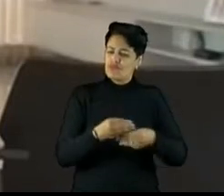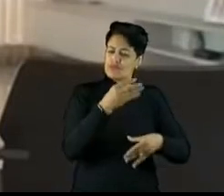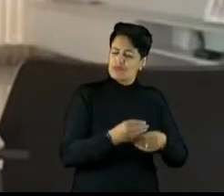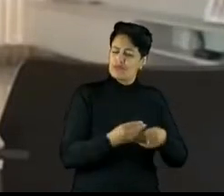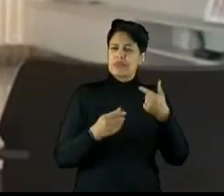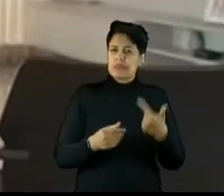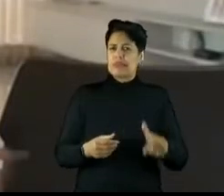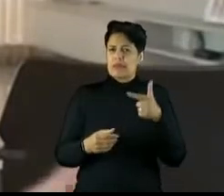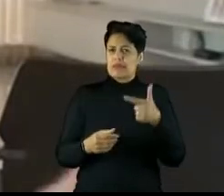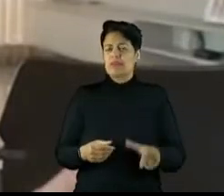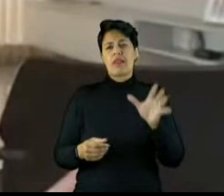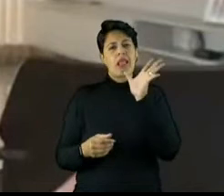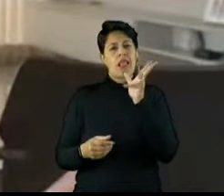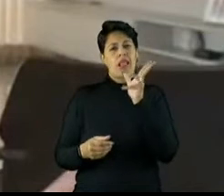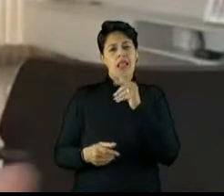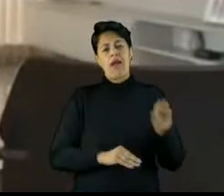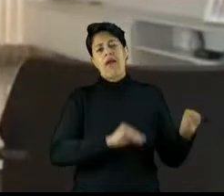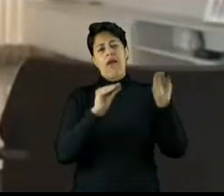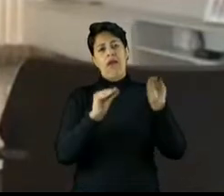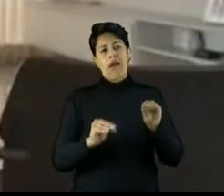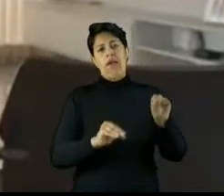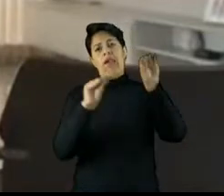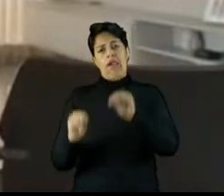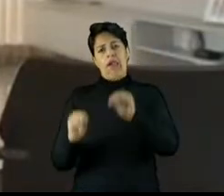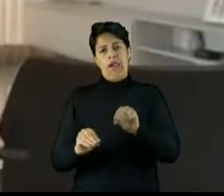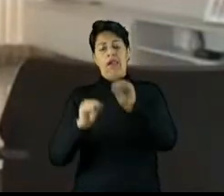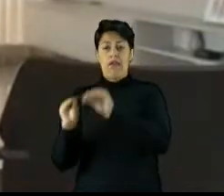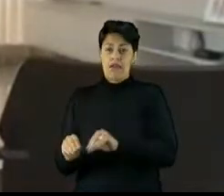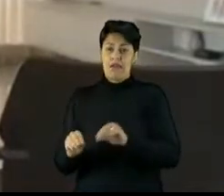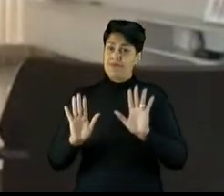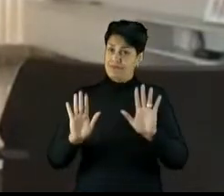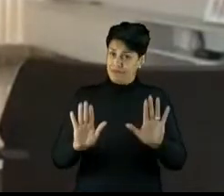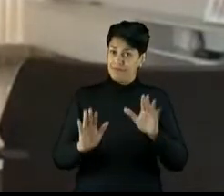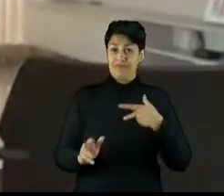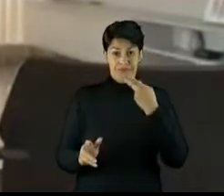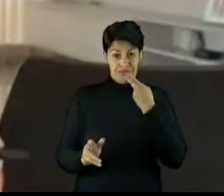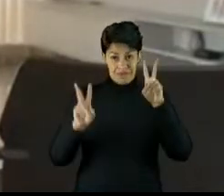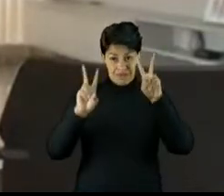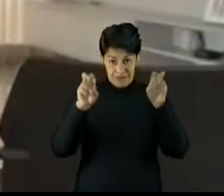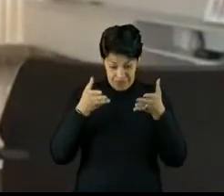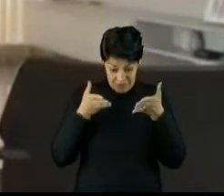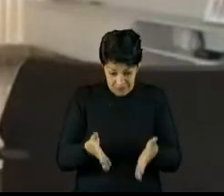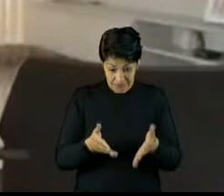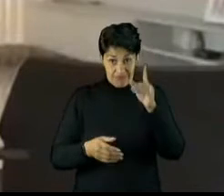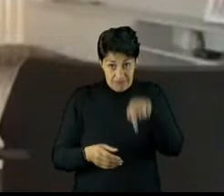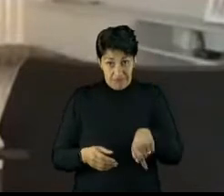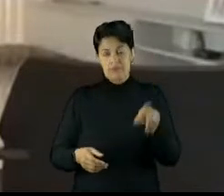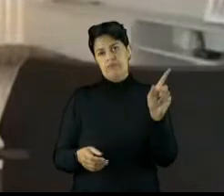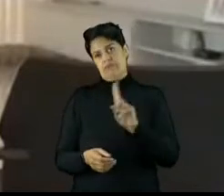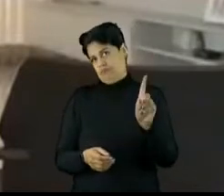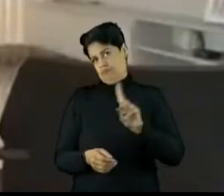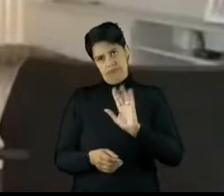o cheque de 97, aliás, 97, 98. Então, ela ficou sem modificações praticamente todas. A única modificação que